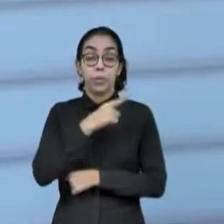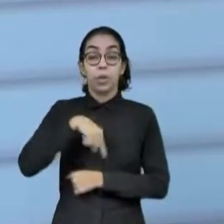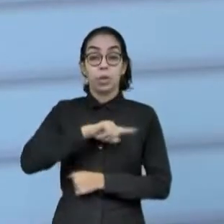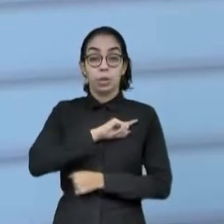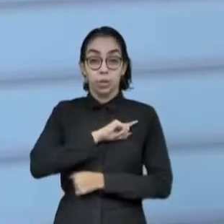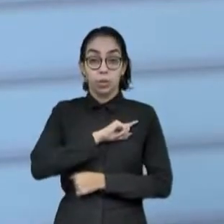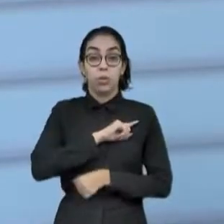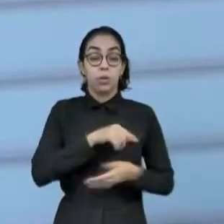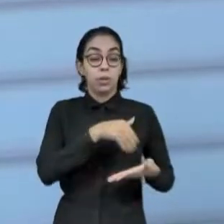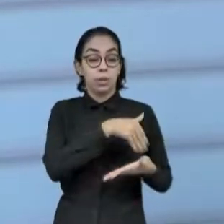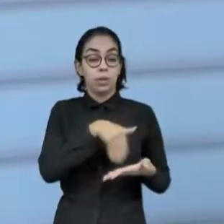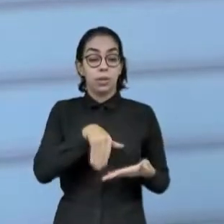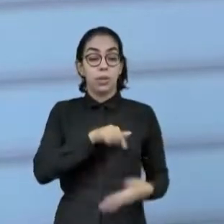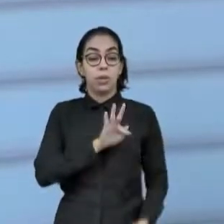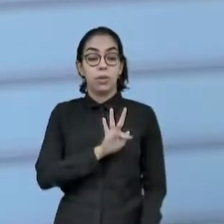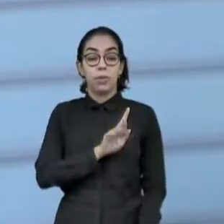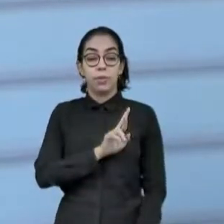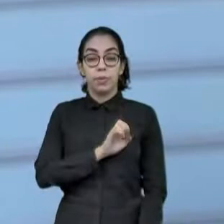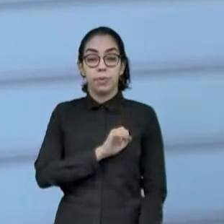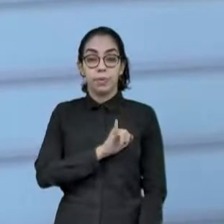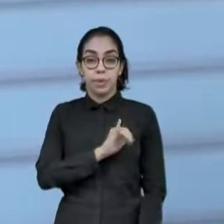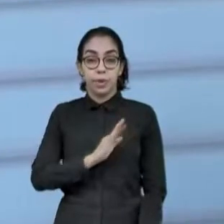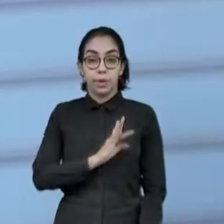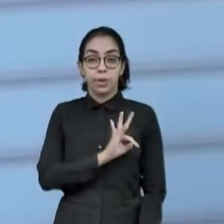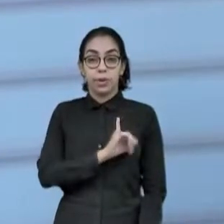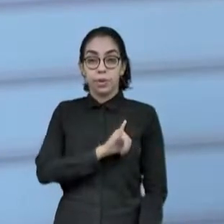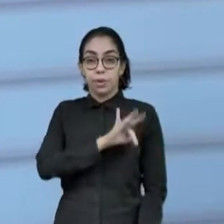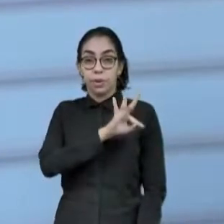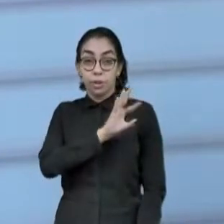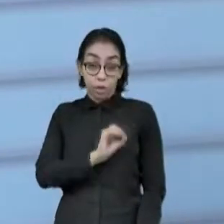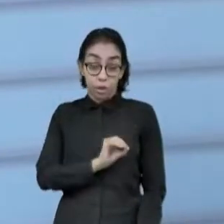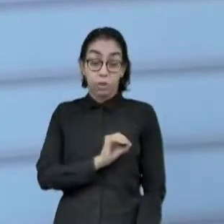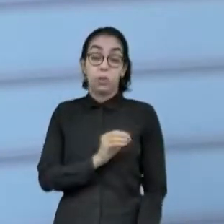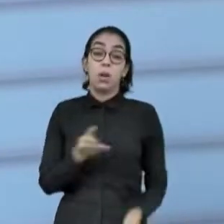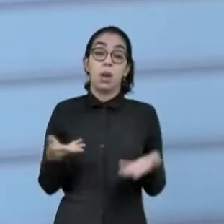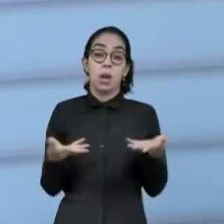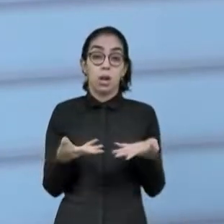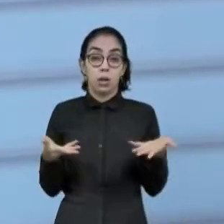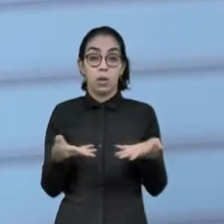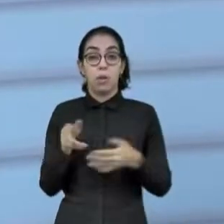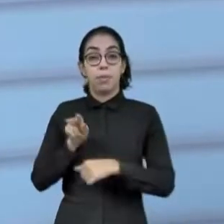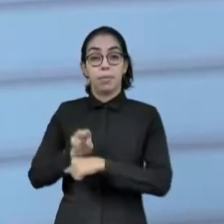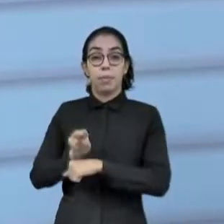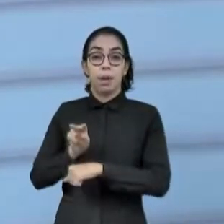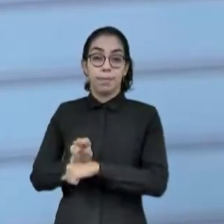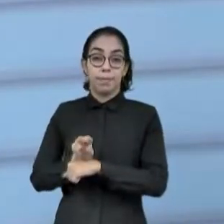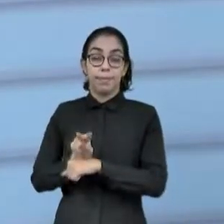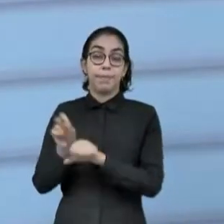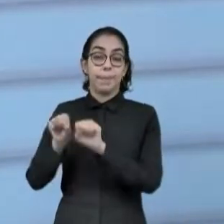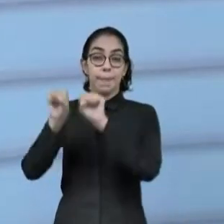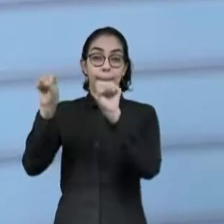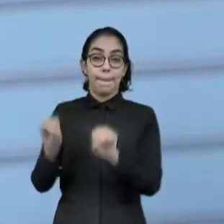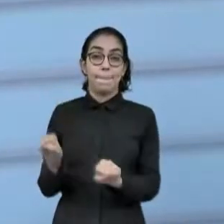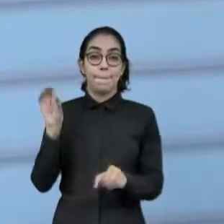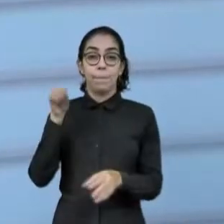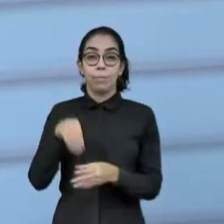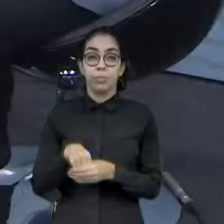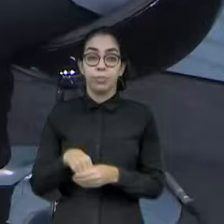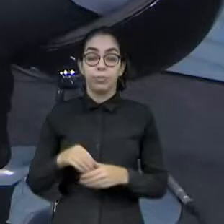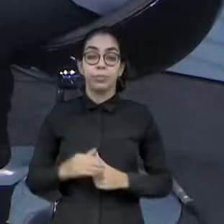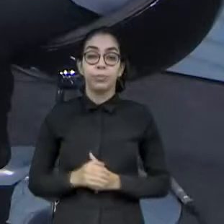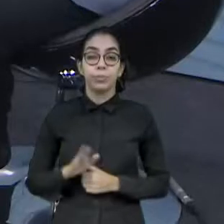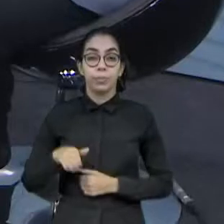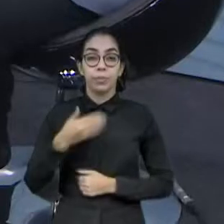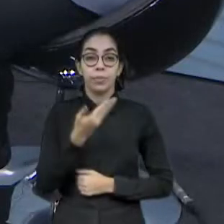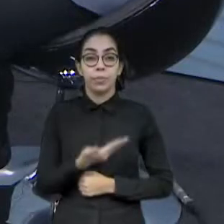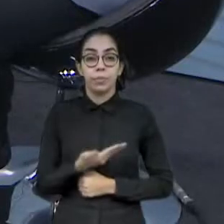Tito monitora, né? Sim. Essa política e essas violações que ocorrem dentro do sistema também. Muito bem. Estou aqui com o Miguel Rodrigues, do escritório Frei